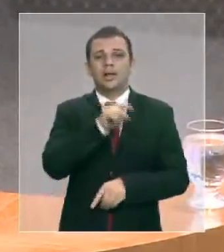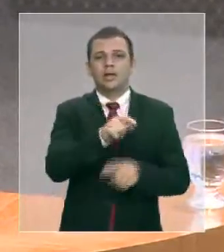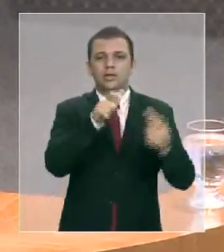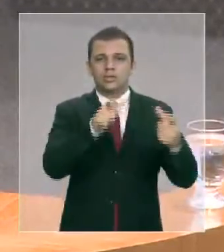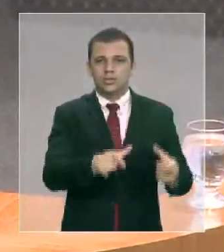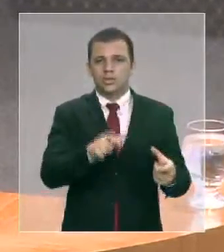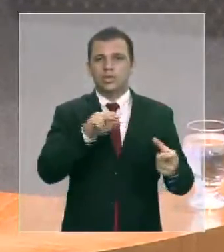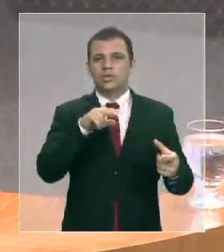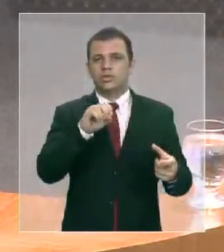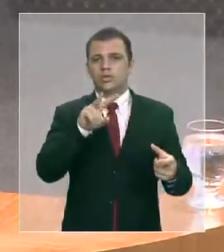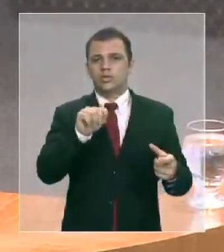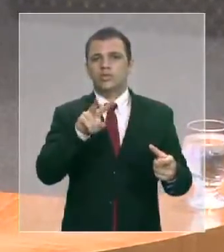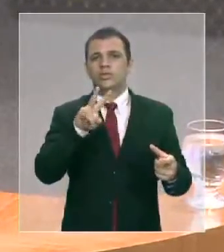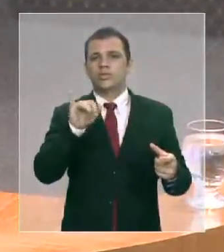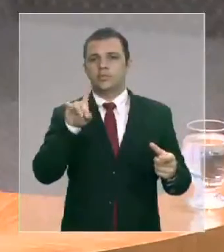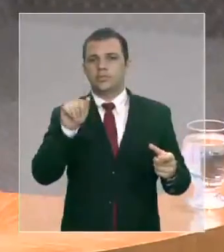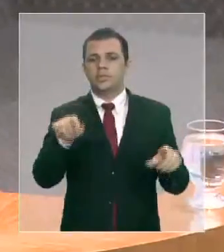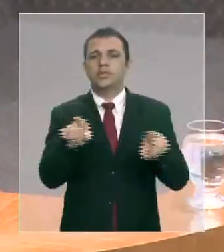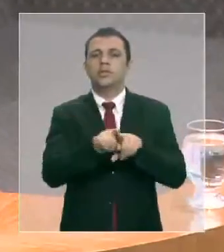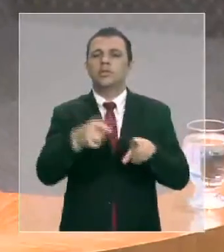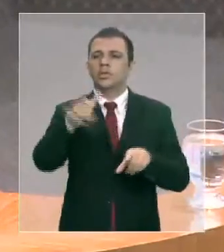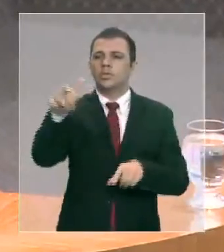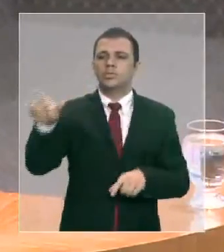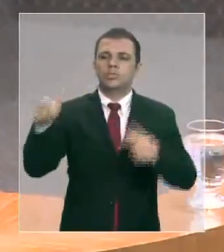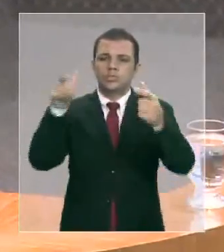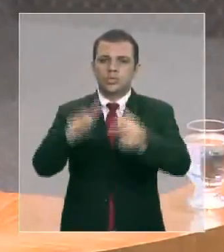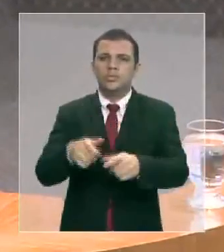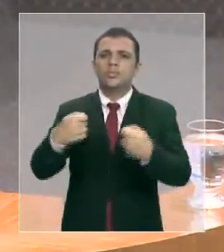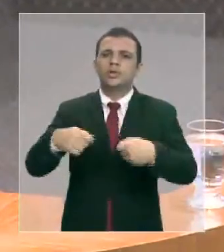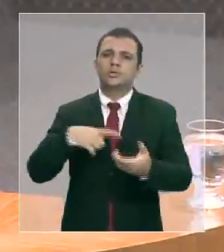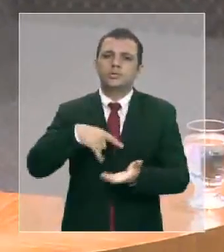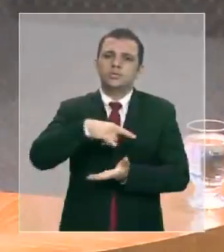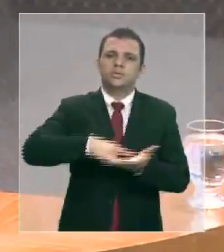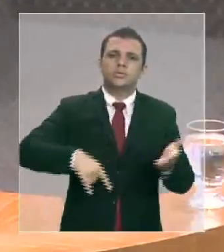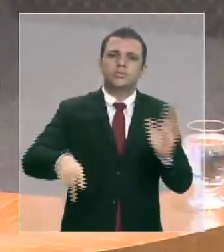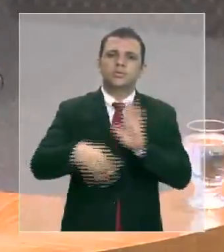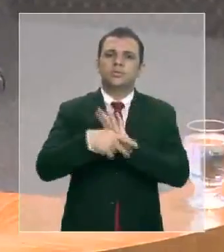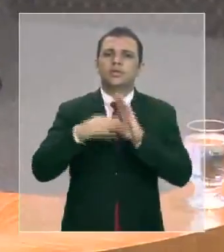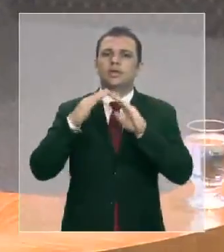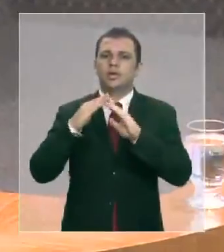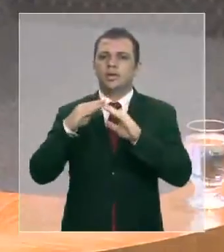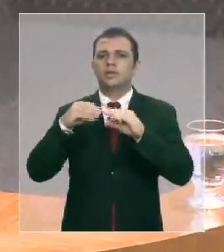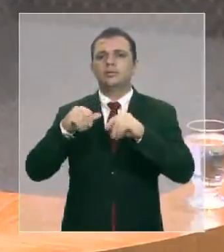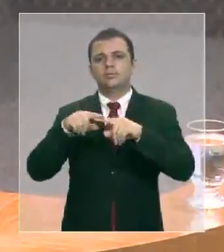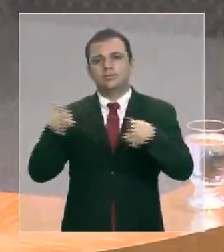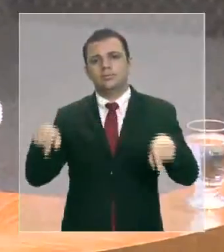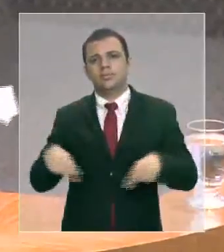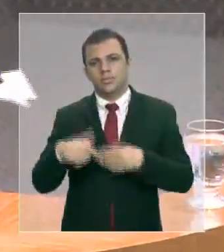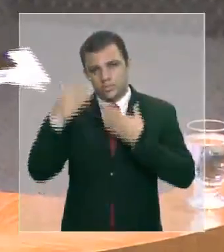e merecem realmente ter nas suas mãos a titularidade da sua propriedade. Muito obrigado e que Deus nos abençoe.